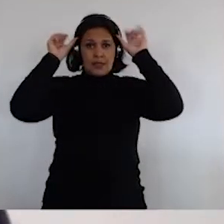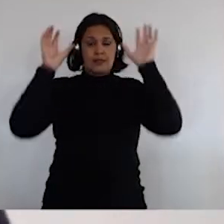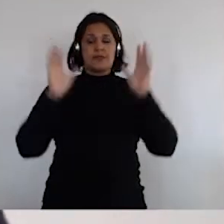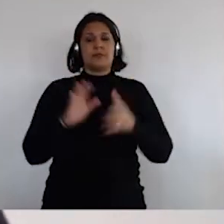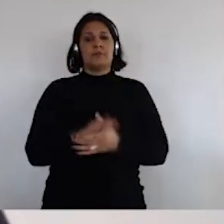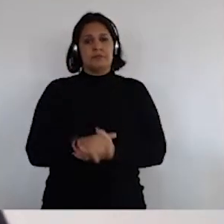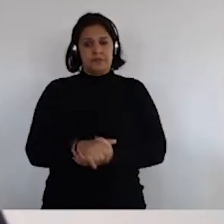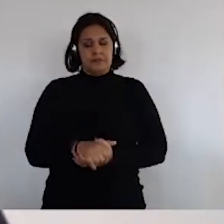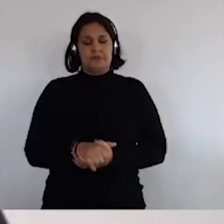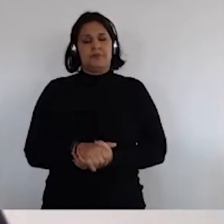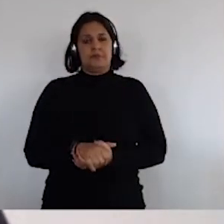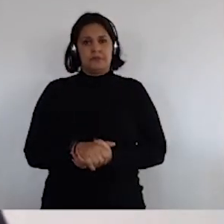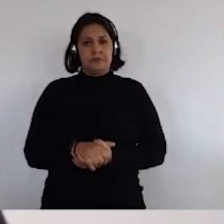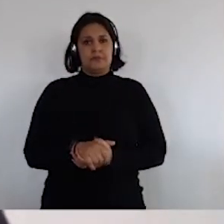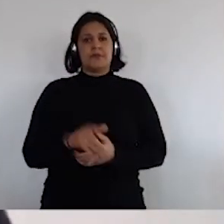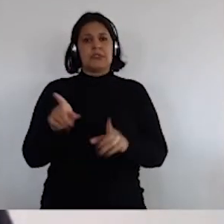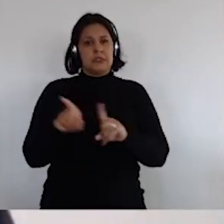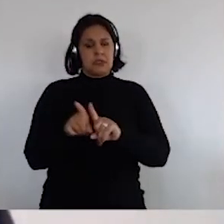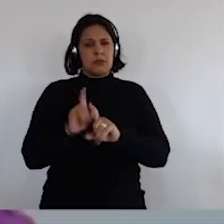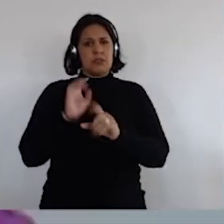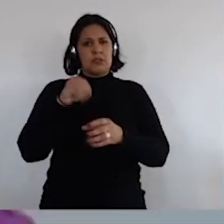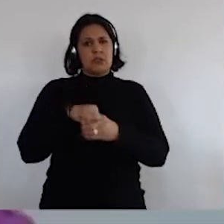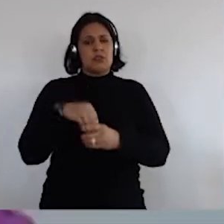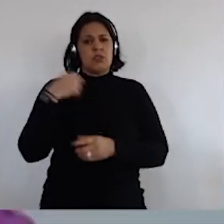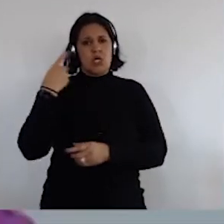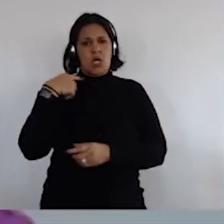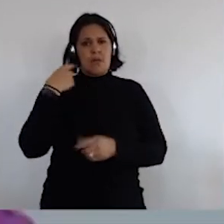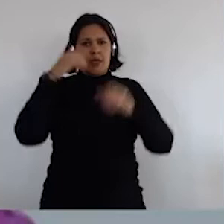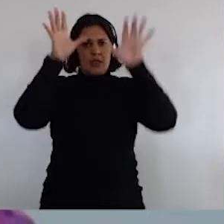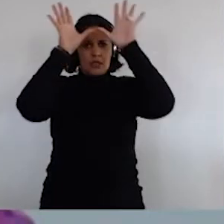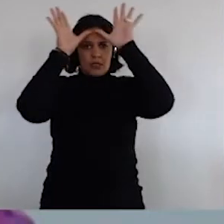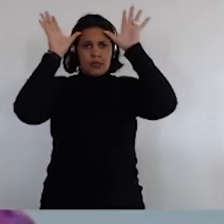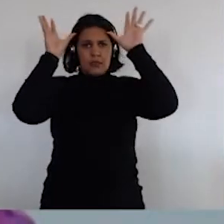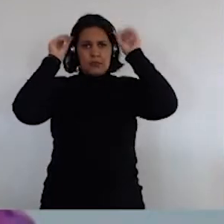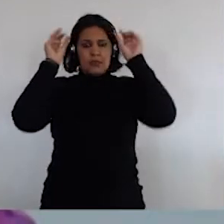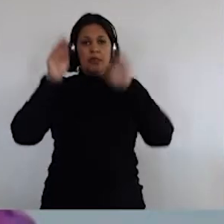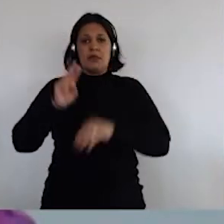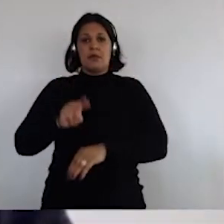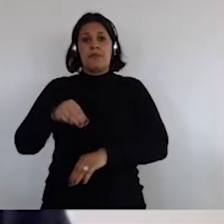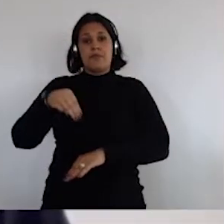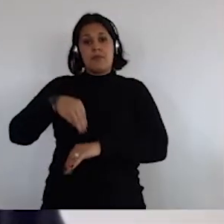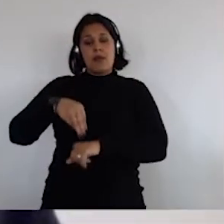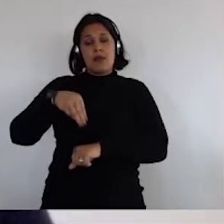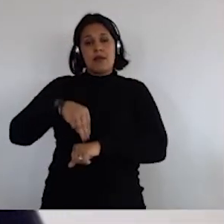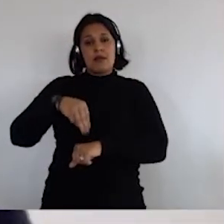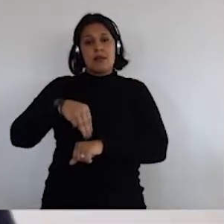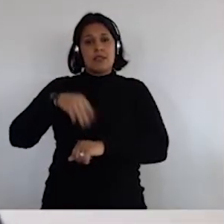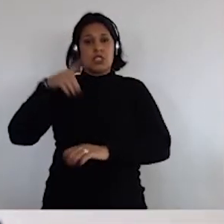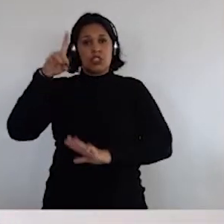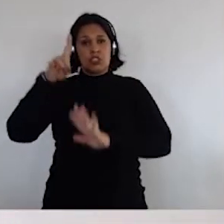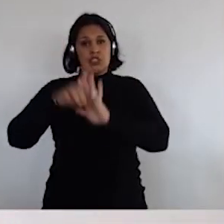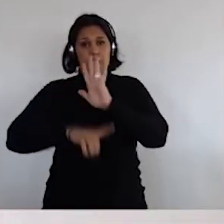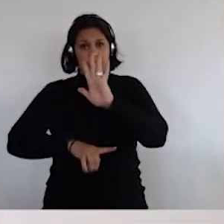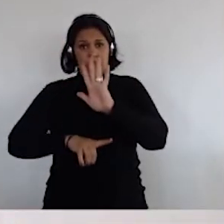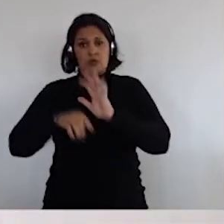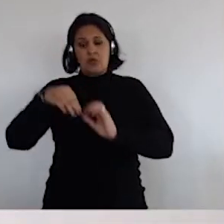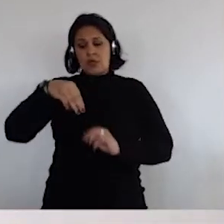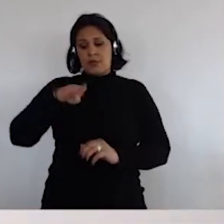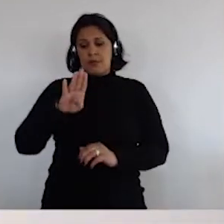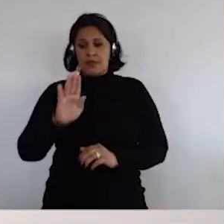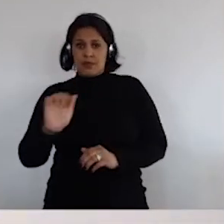de prerrogativas da OAB Amazonas, mestrando em Direito, MBA em Direito Empresarial, especialista